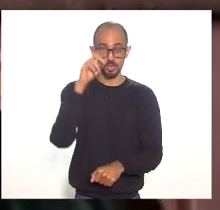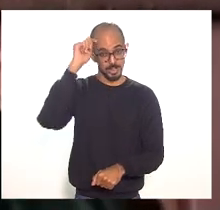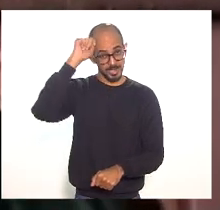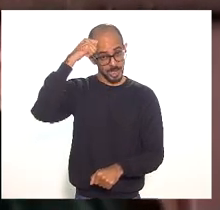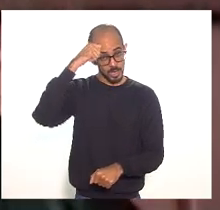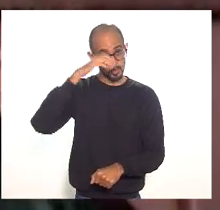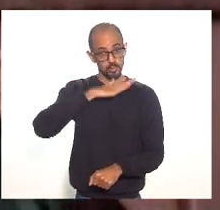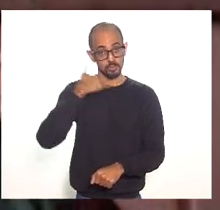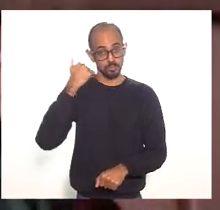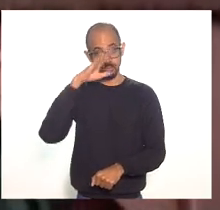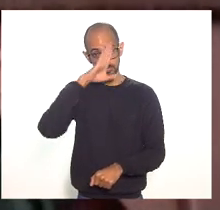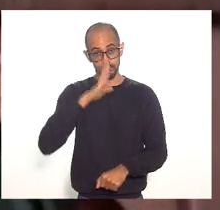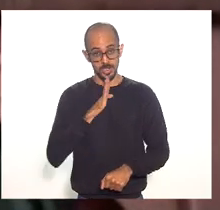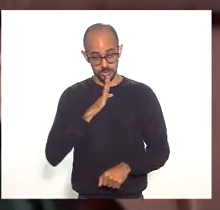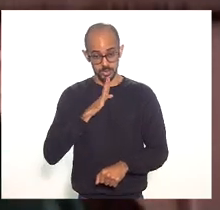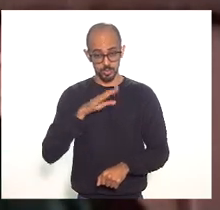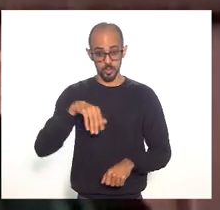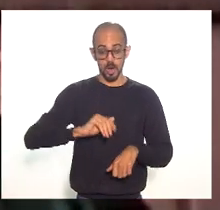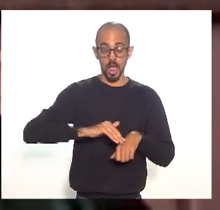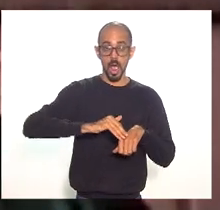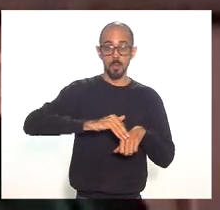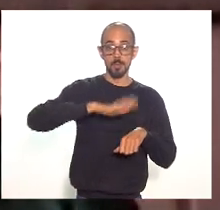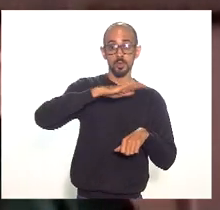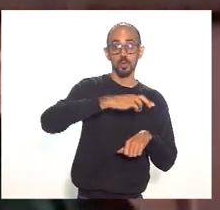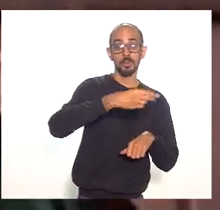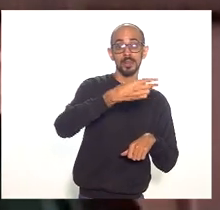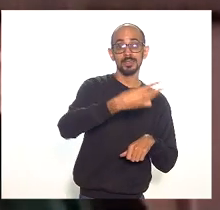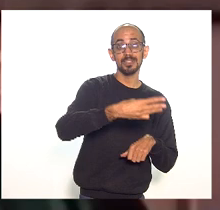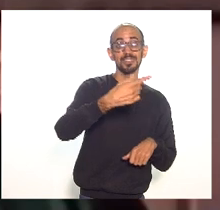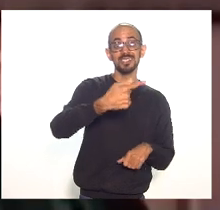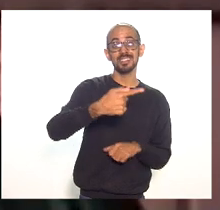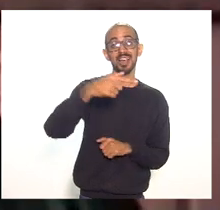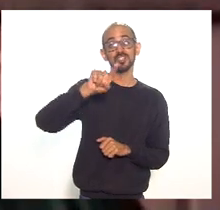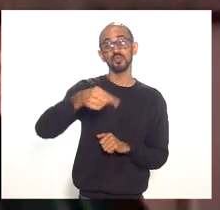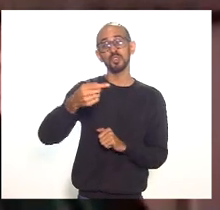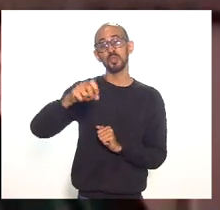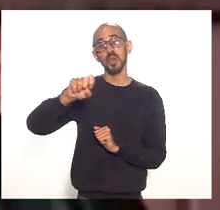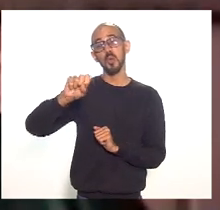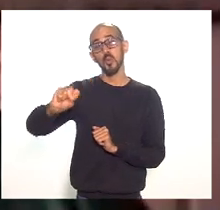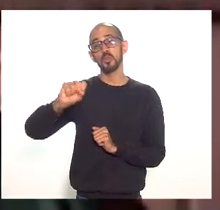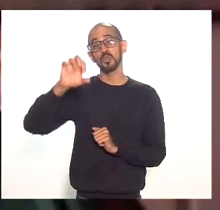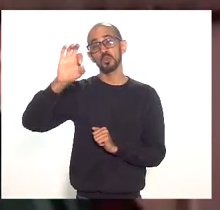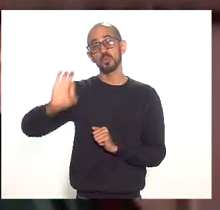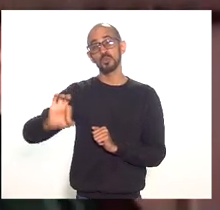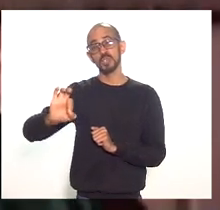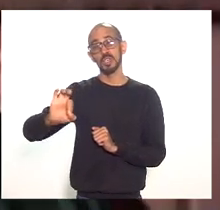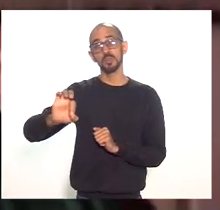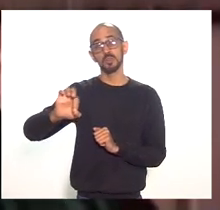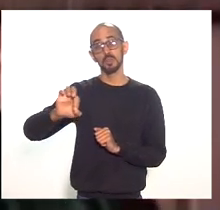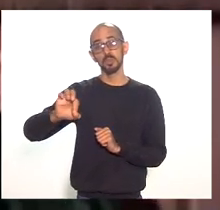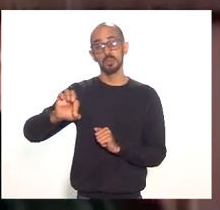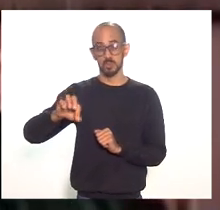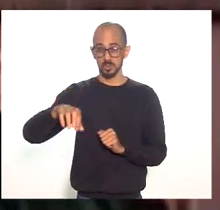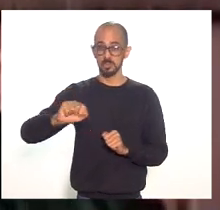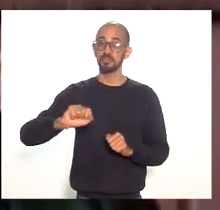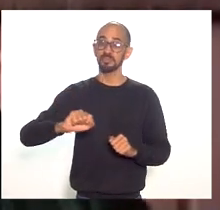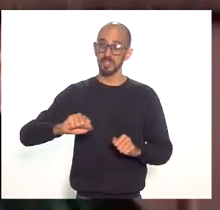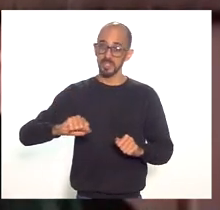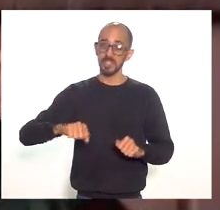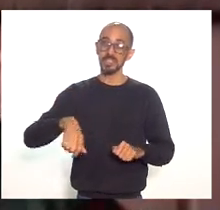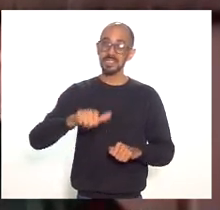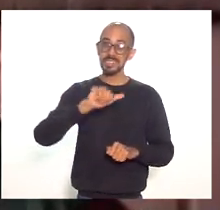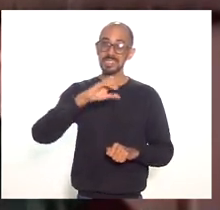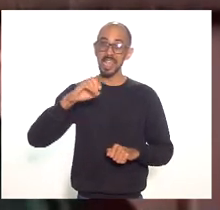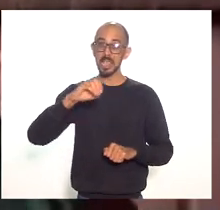de 34 para 37,8 por 100 mil habitantes entre 2008 e 2018.